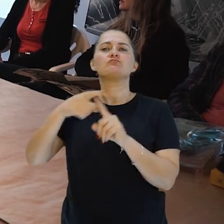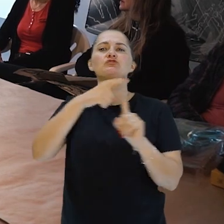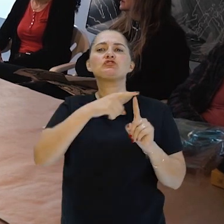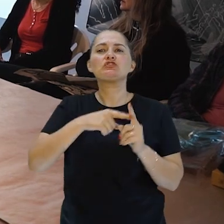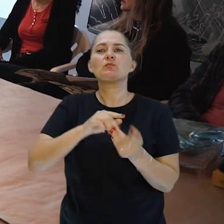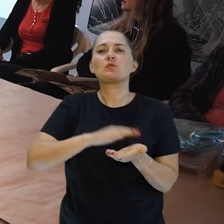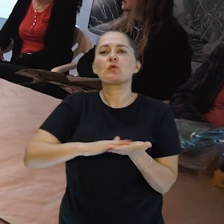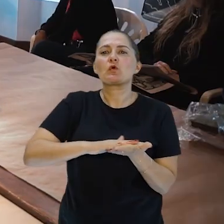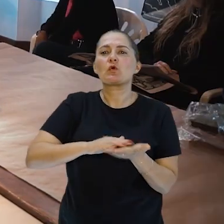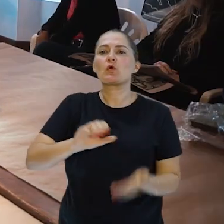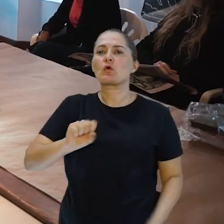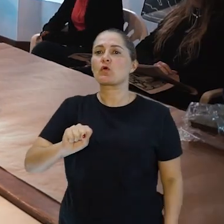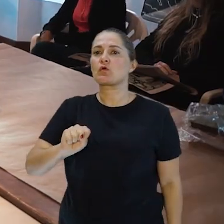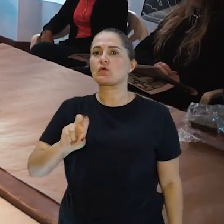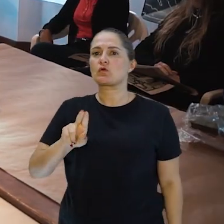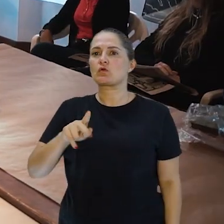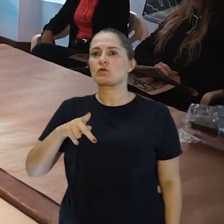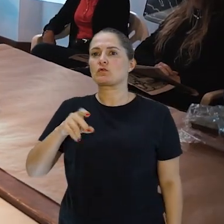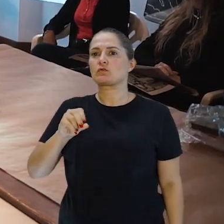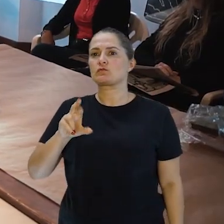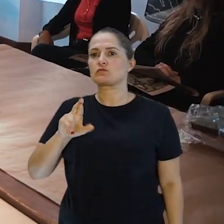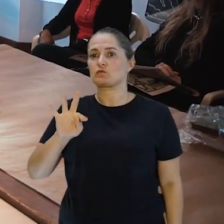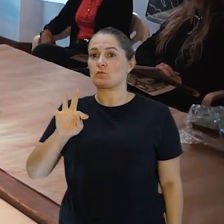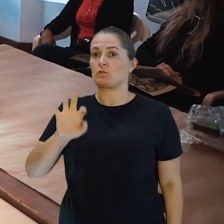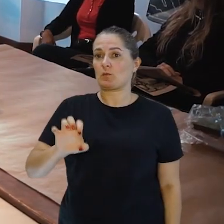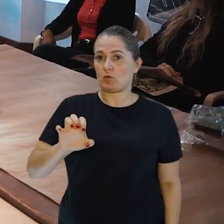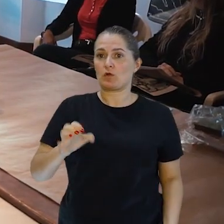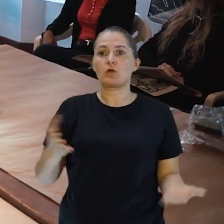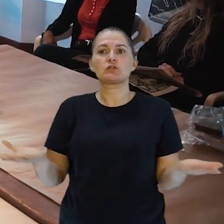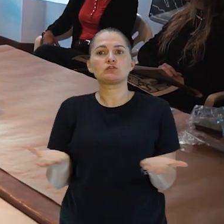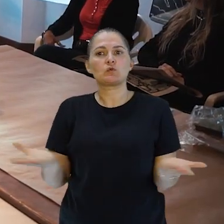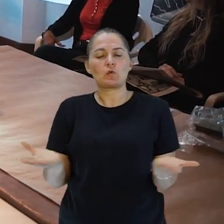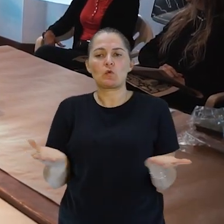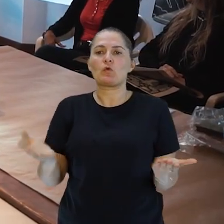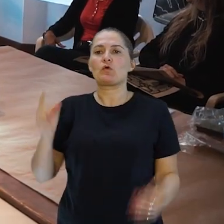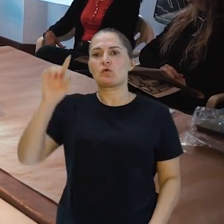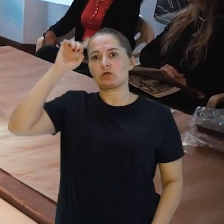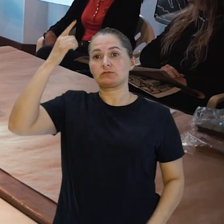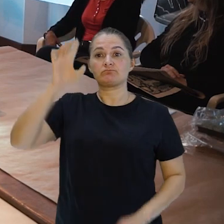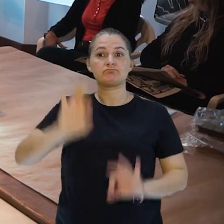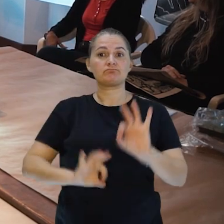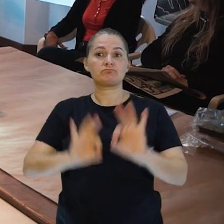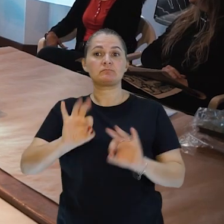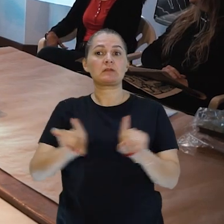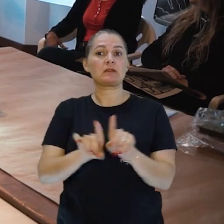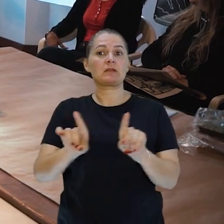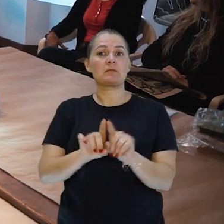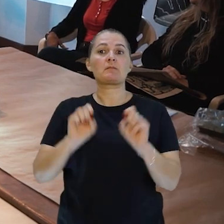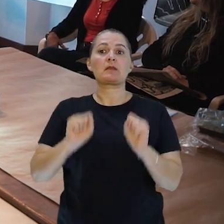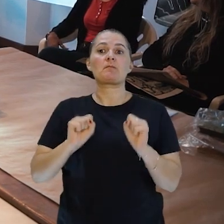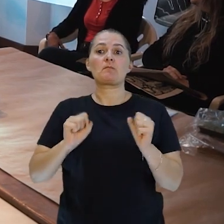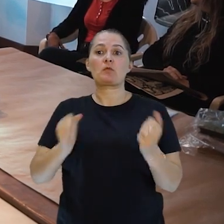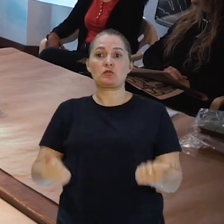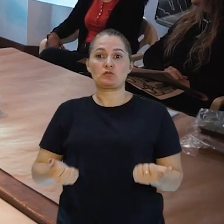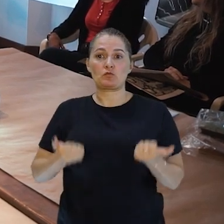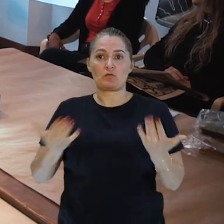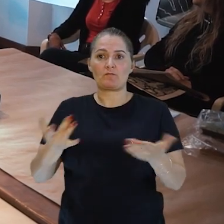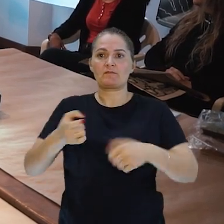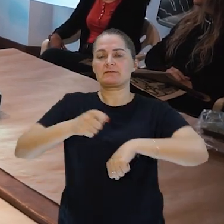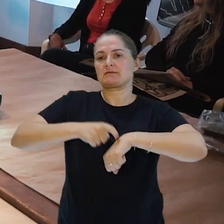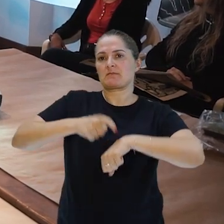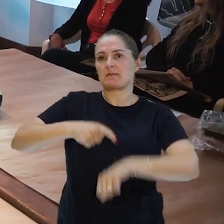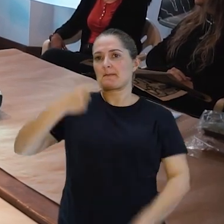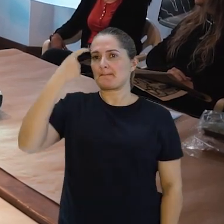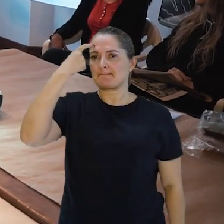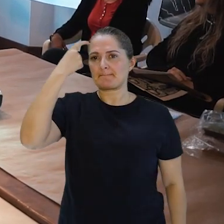de suporte. E hoje, então, essa é a ideia do projeto, também poder oportunizar momentos